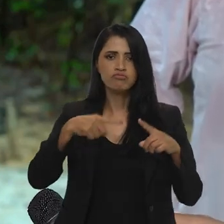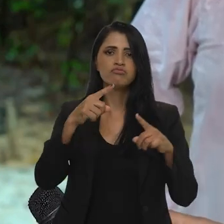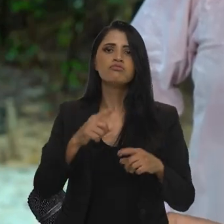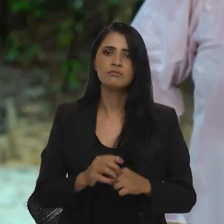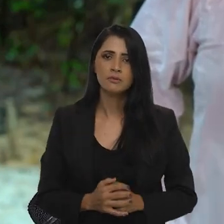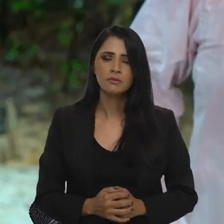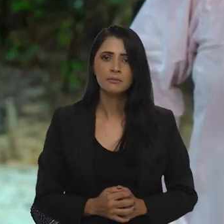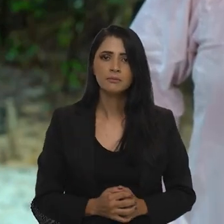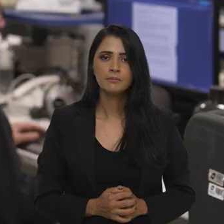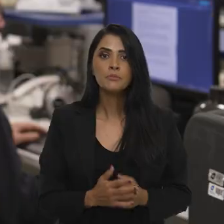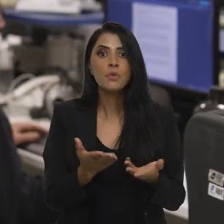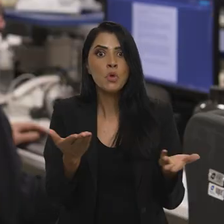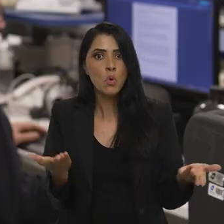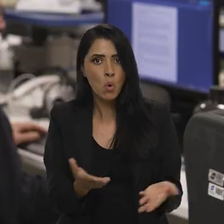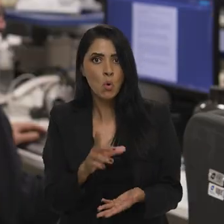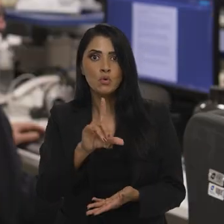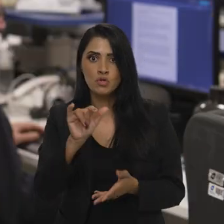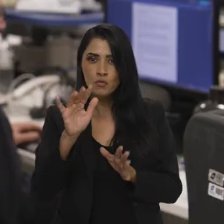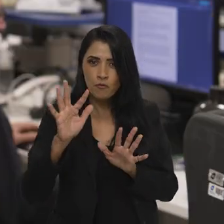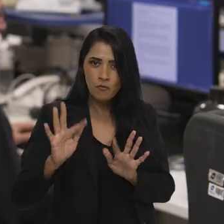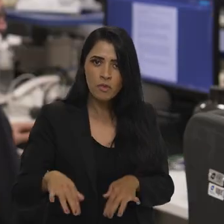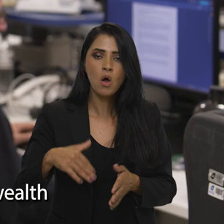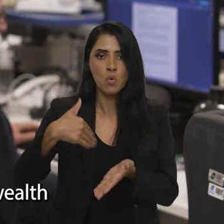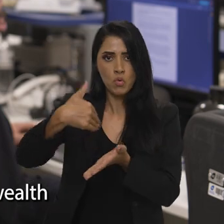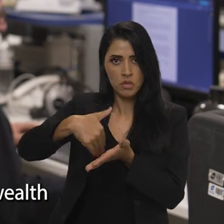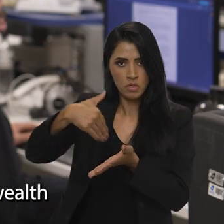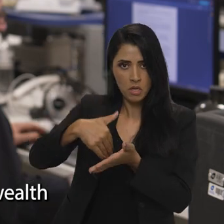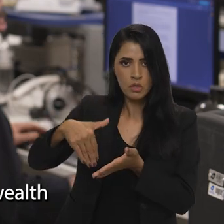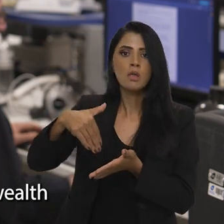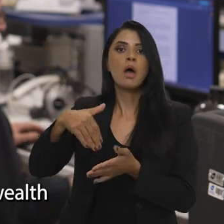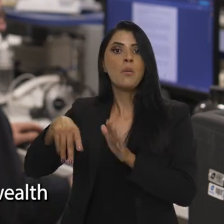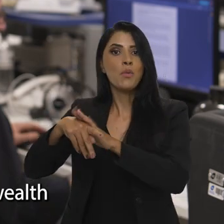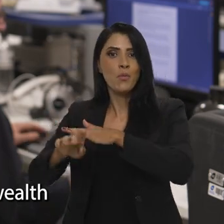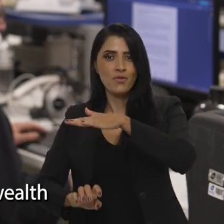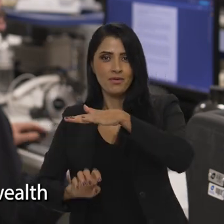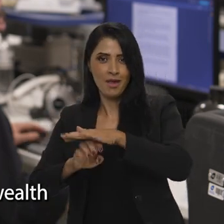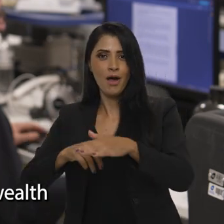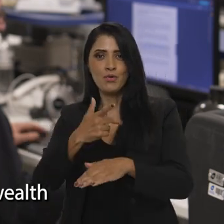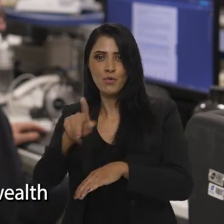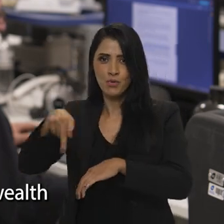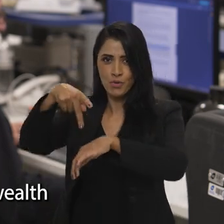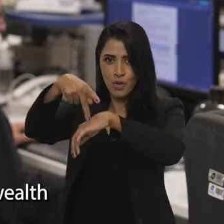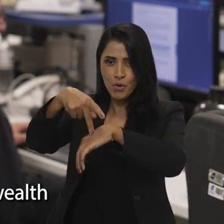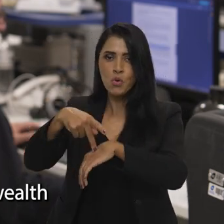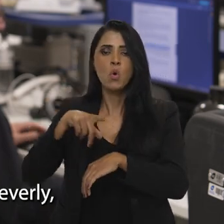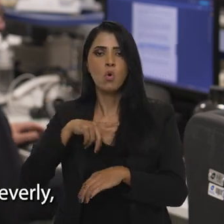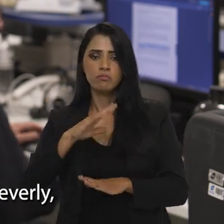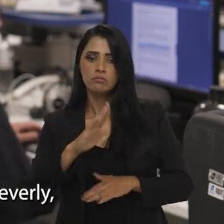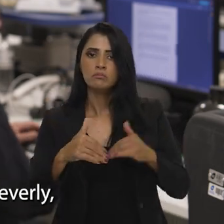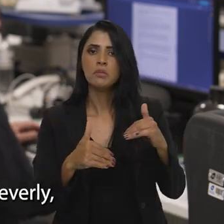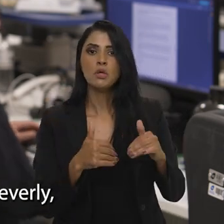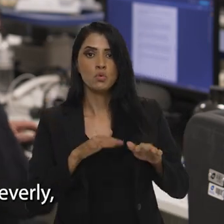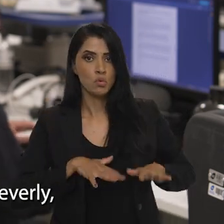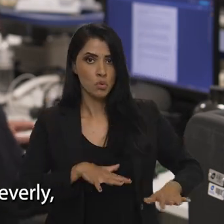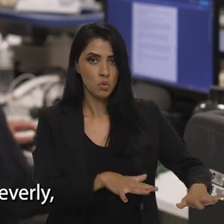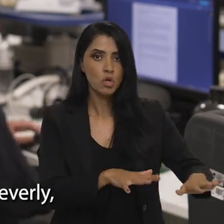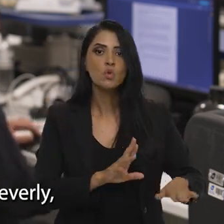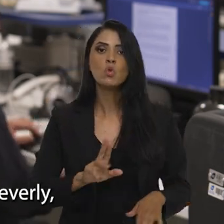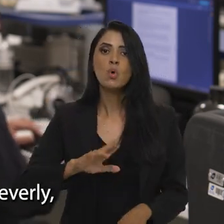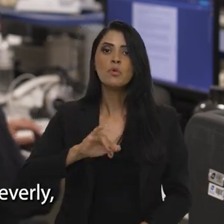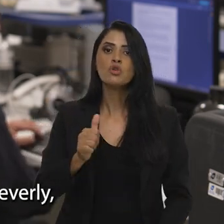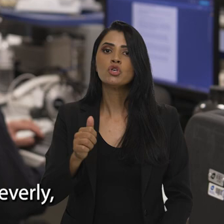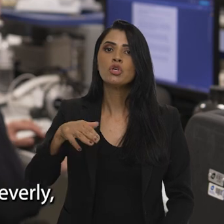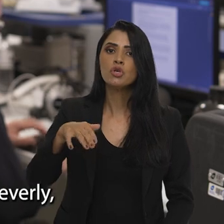impacto e a repercussão. E hoje, no final do dia, o secretário de Estado do Exterior, Commonwealth e Desenvolvimento do Reino